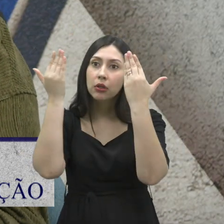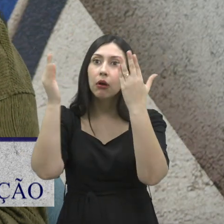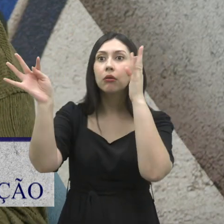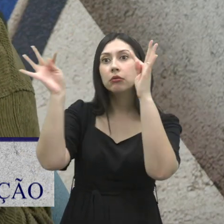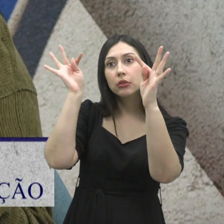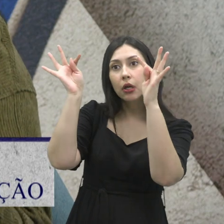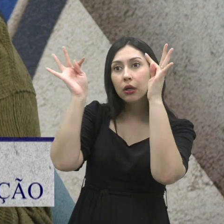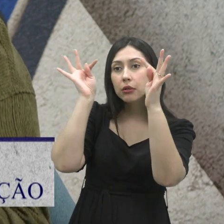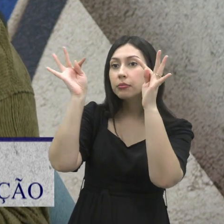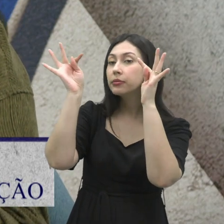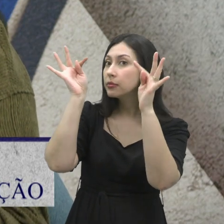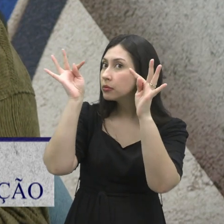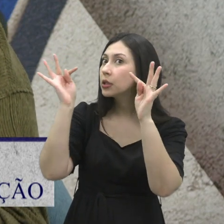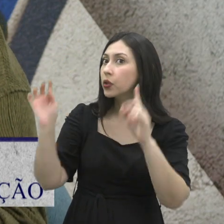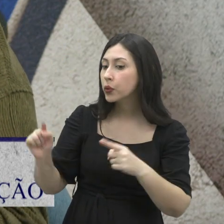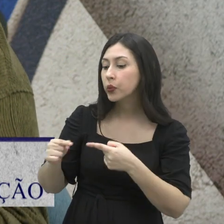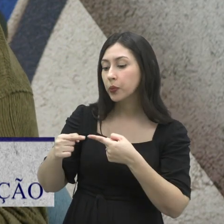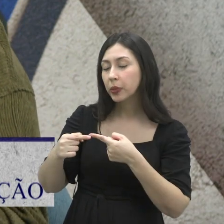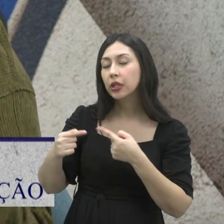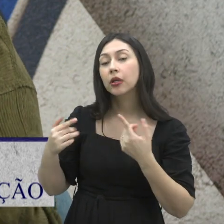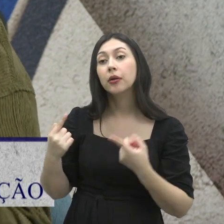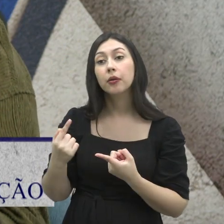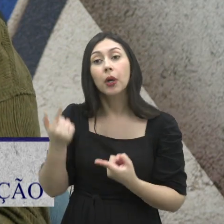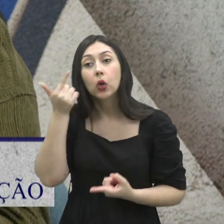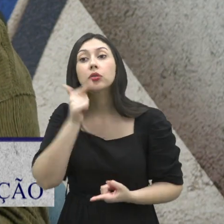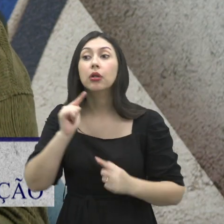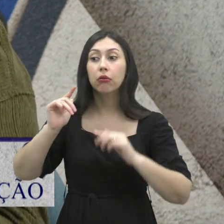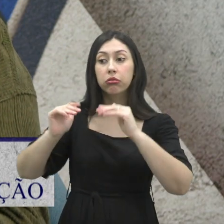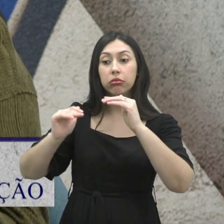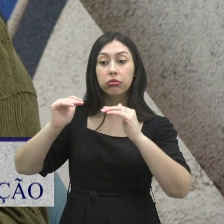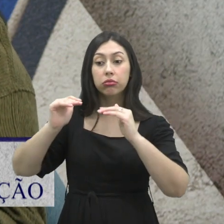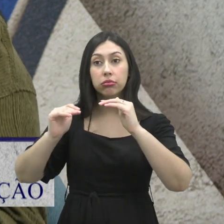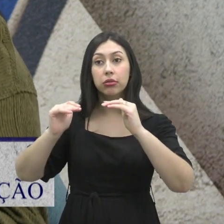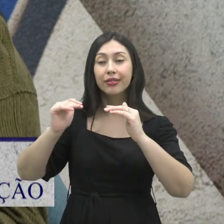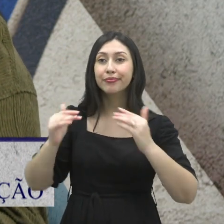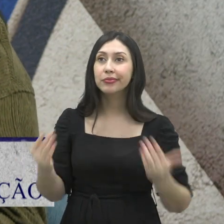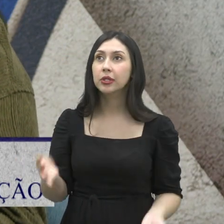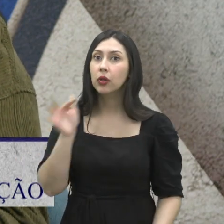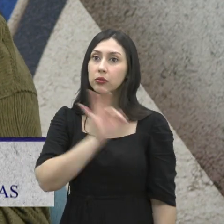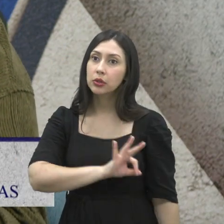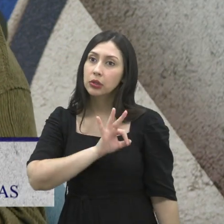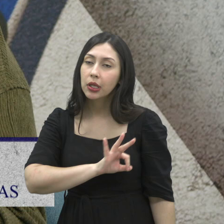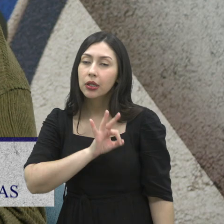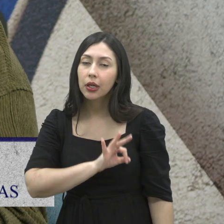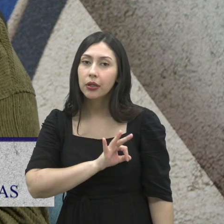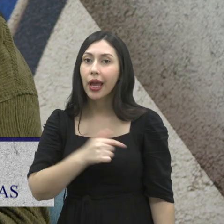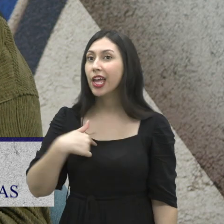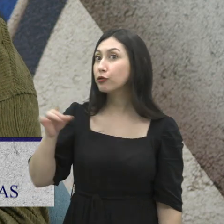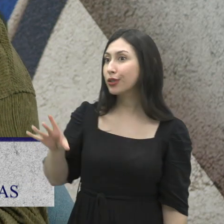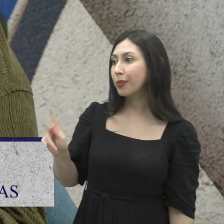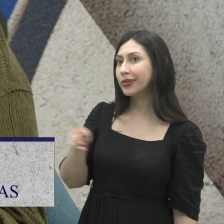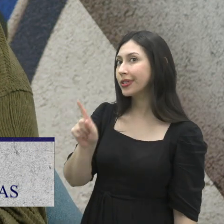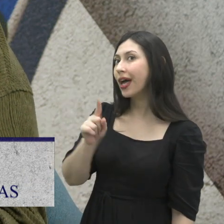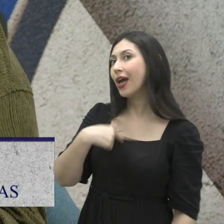psicólogo, terapeutas ou terapias que façam sentido para você, para que você consiga equilibrar. E a questão do salário, né, como eu não sou só